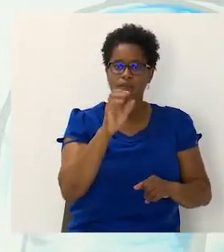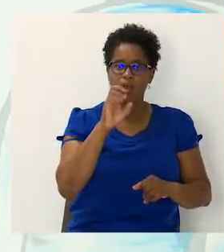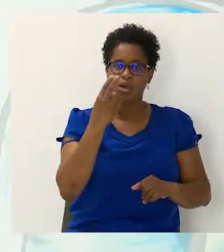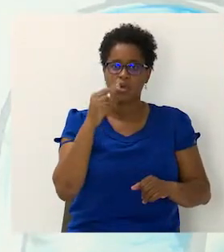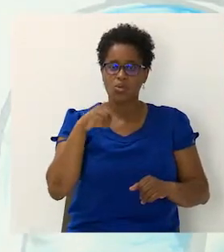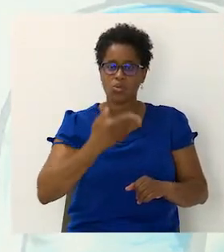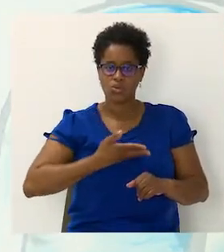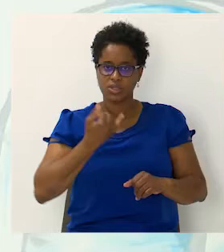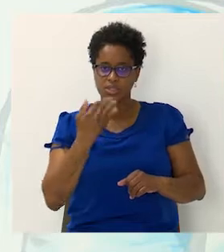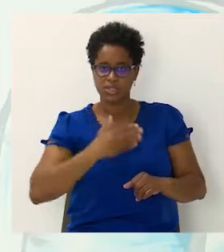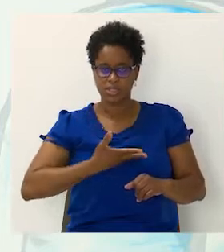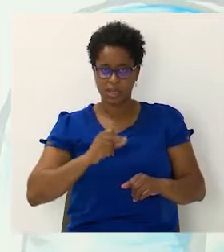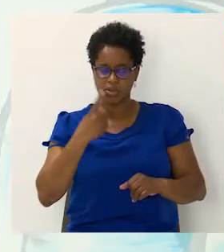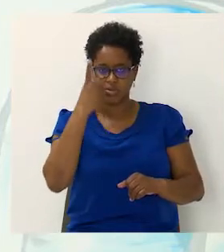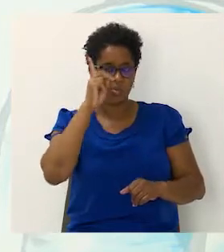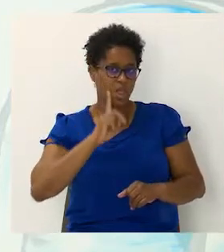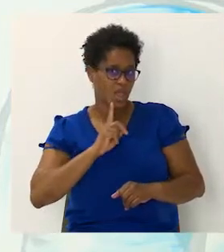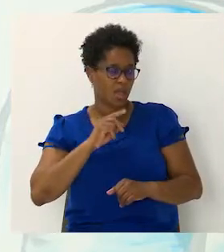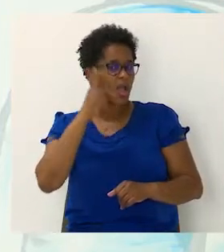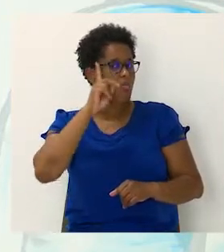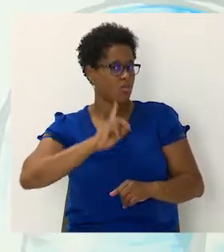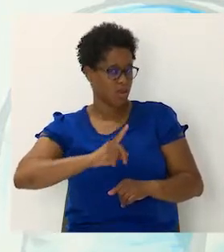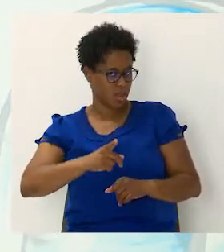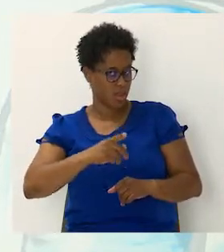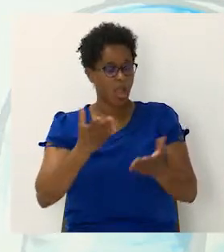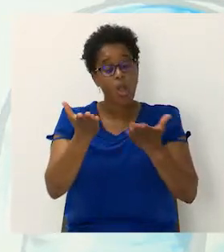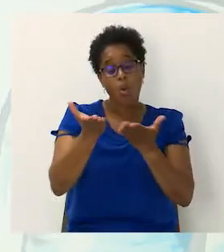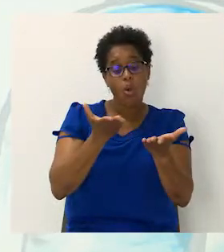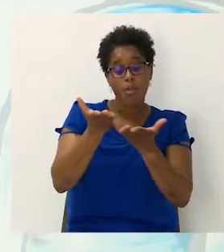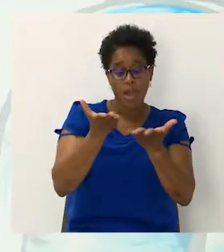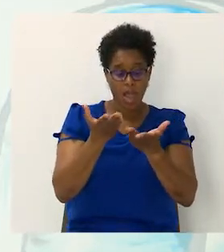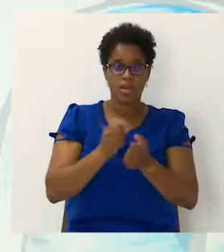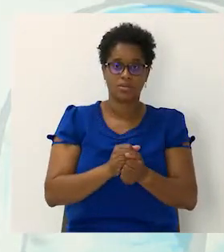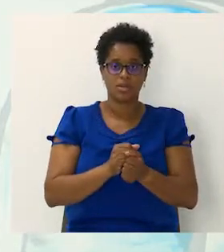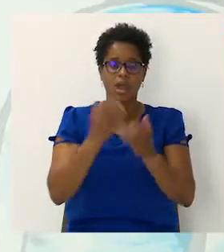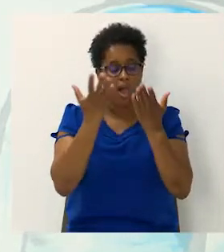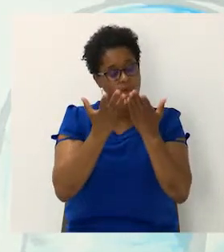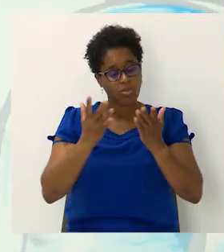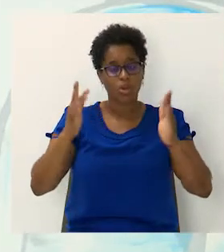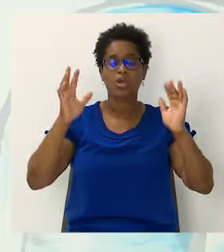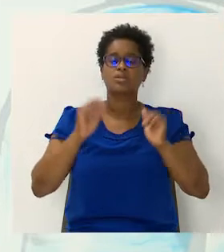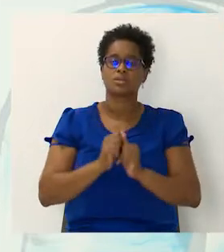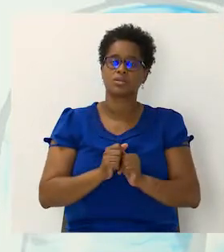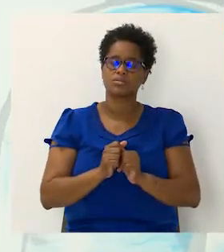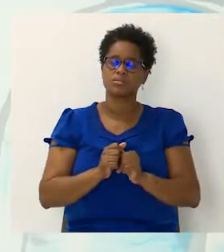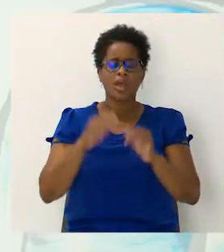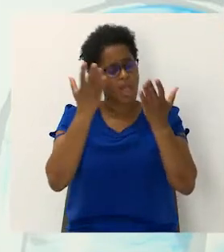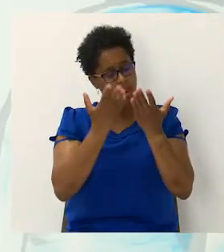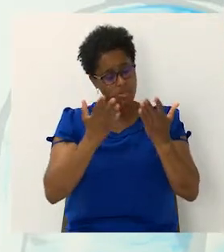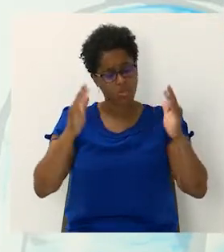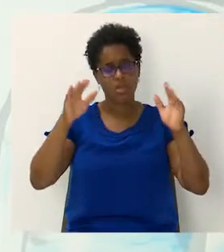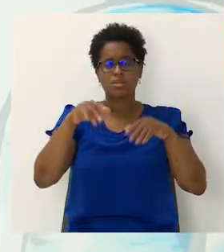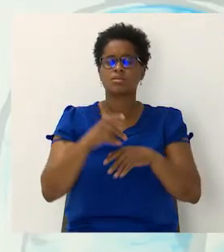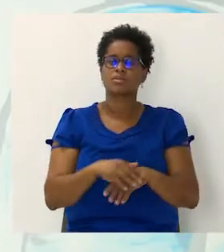mulher. A mulher, nesse caso, é comparada à natureza. A natureza